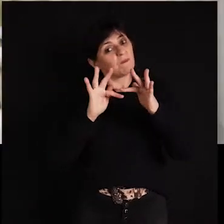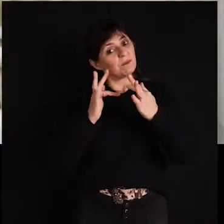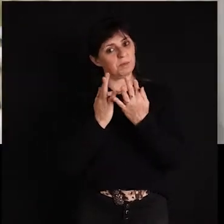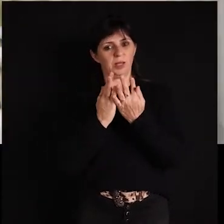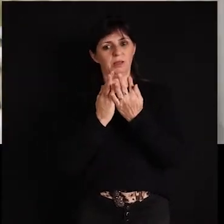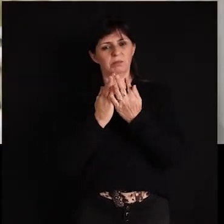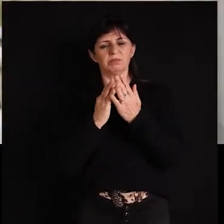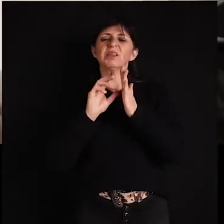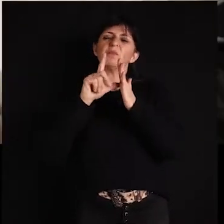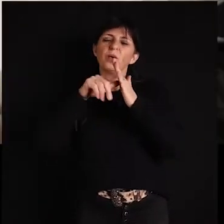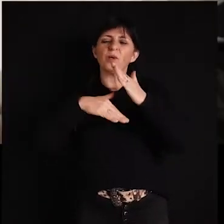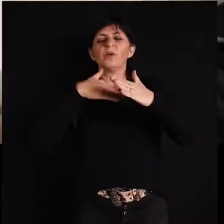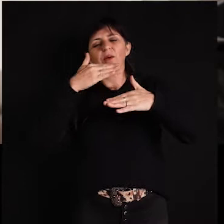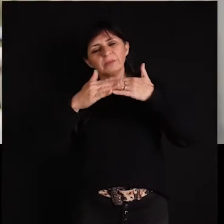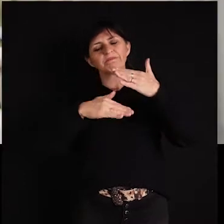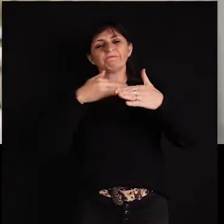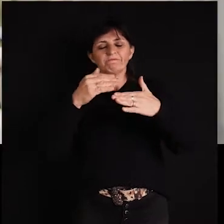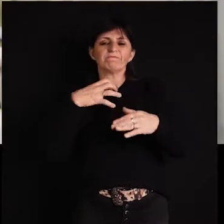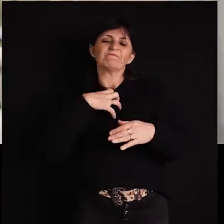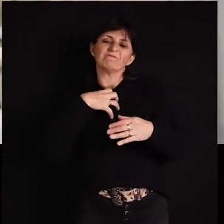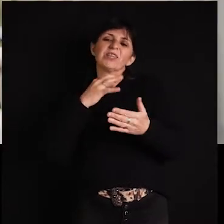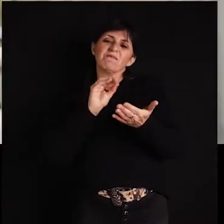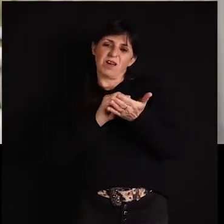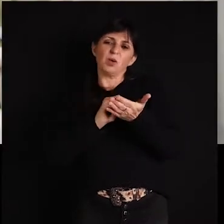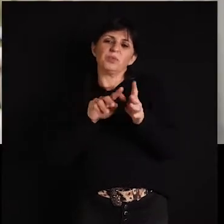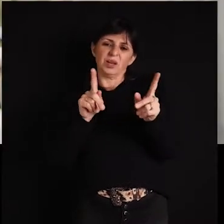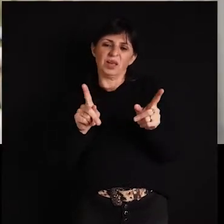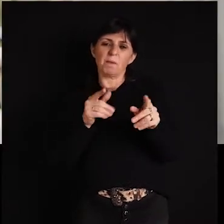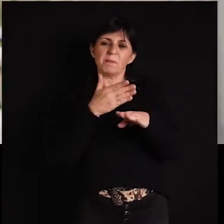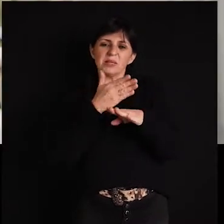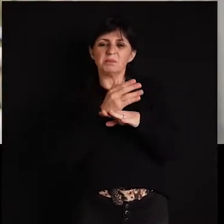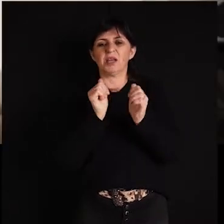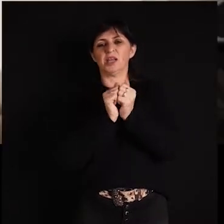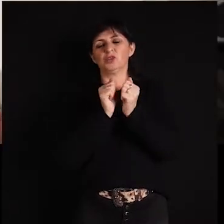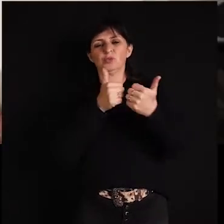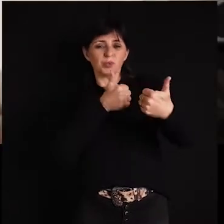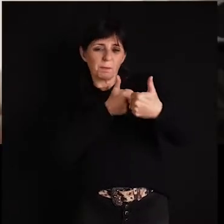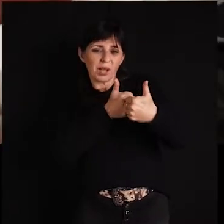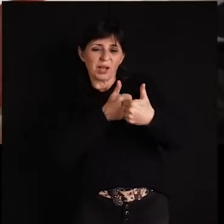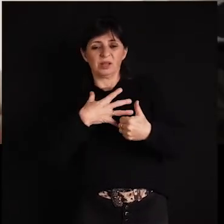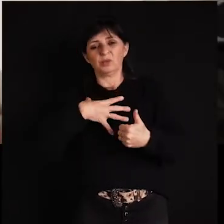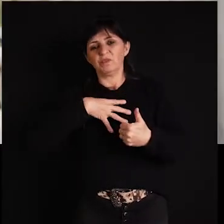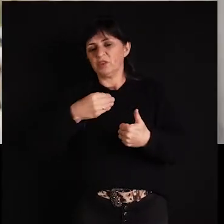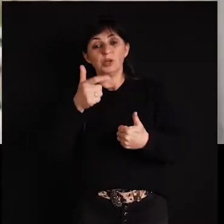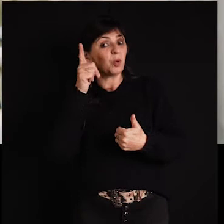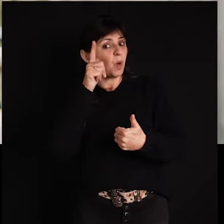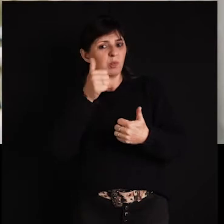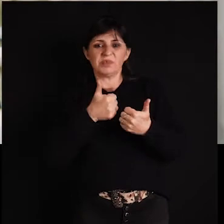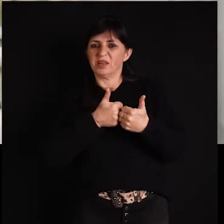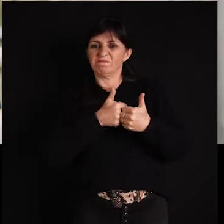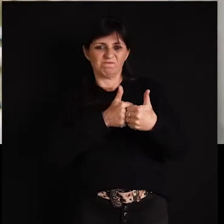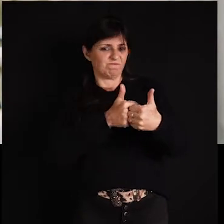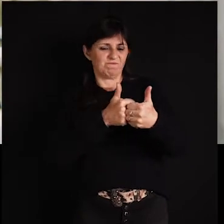você sente falta também de ter convivido com os filhos, de ter passado mais tempo perto, porque não consegue acompanhar. Eu já